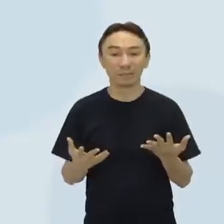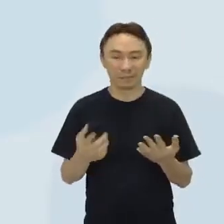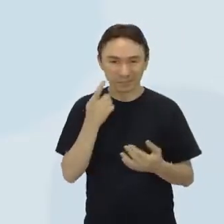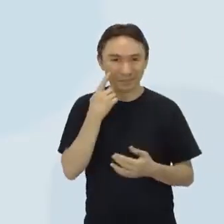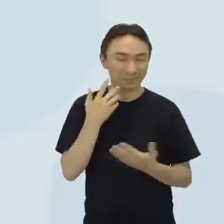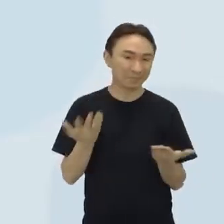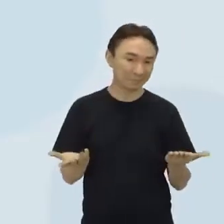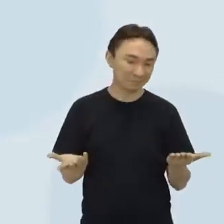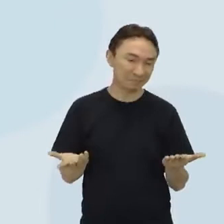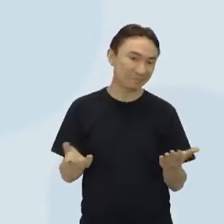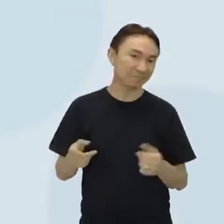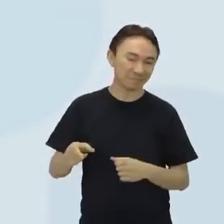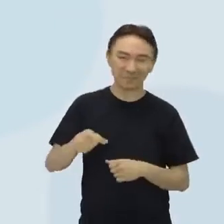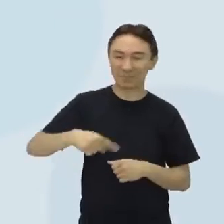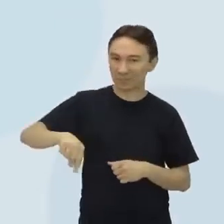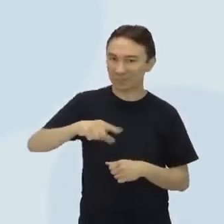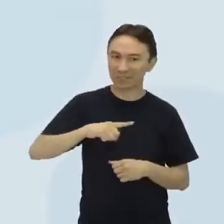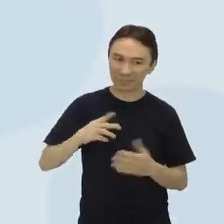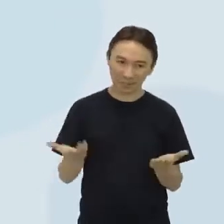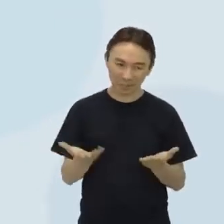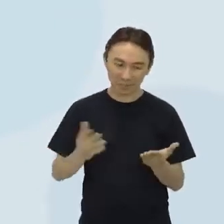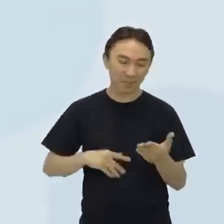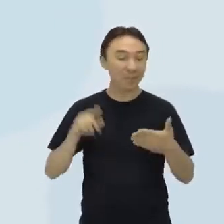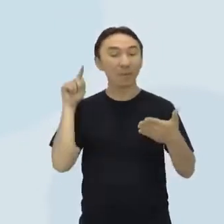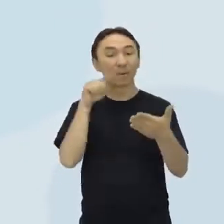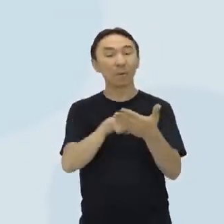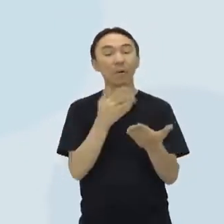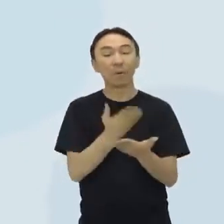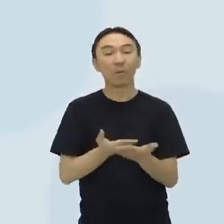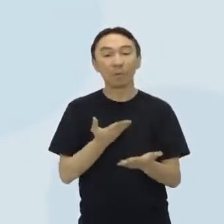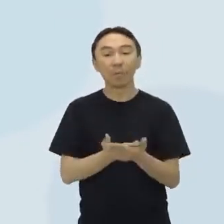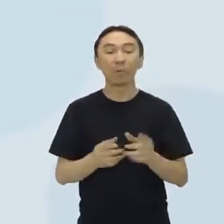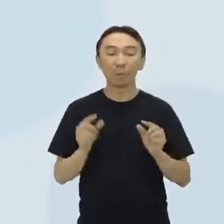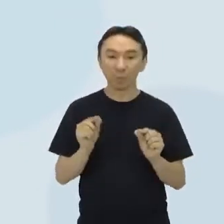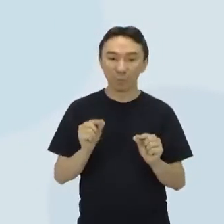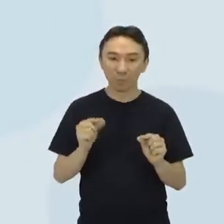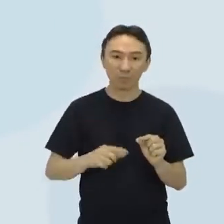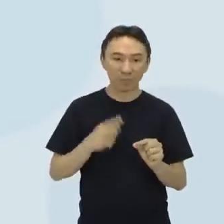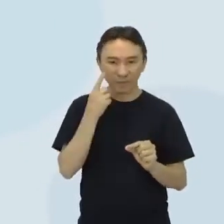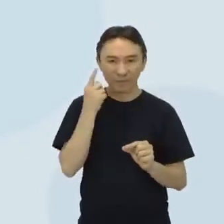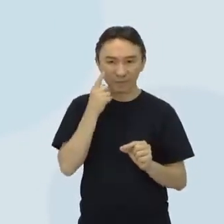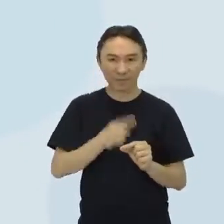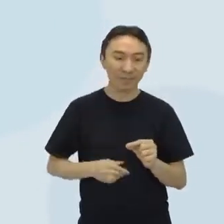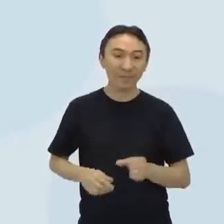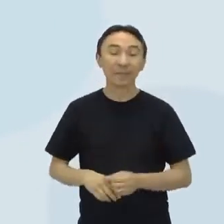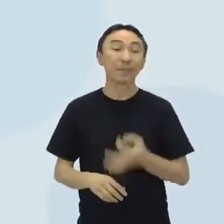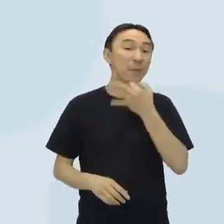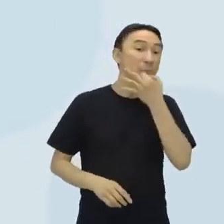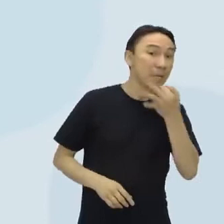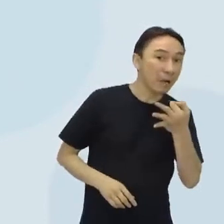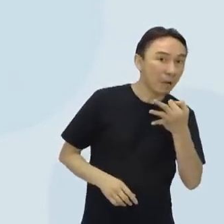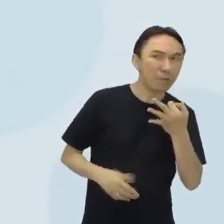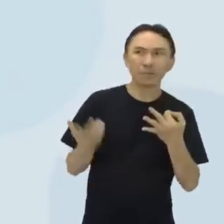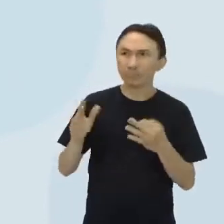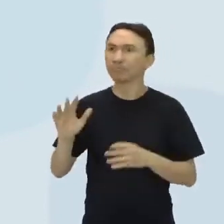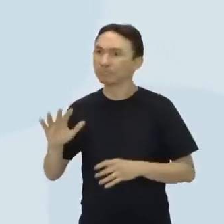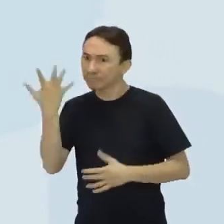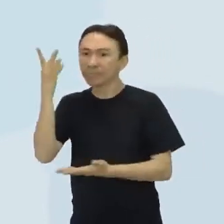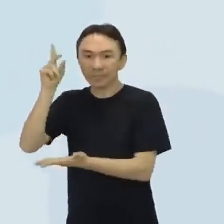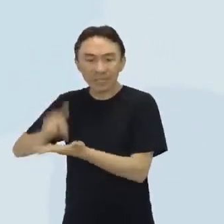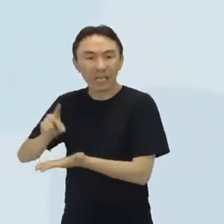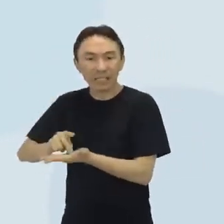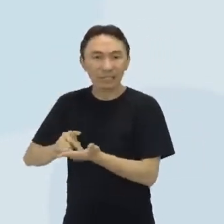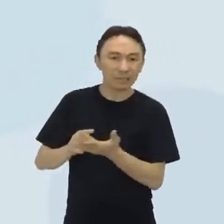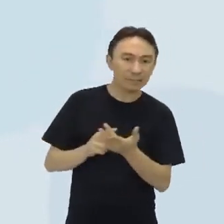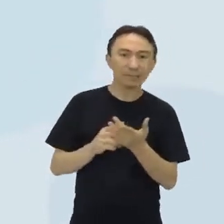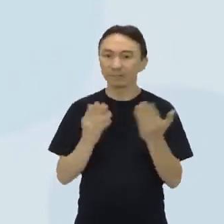os objetivos da aula. Compreender a diferença entre fato e opinião, reconhecer fatos e opiniões